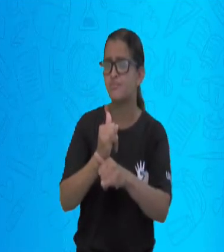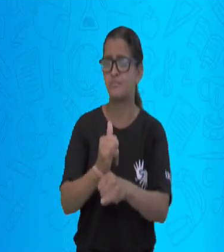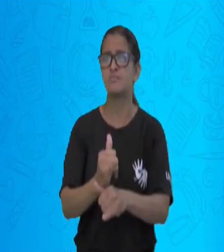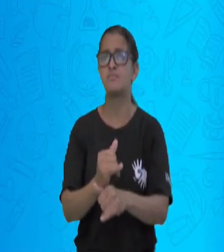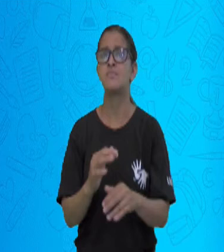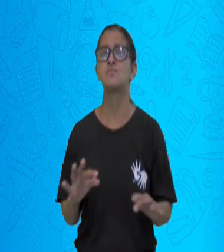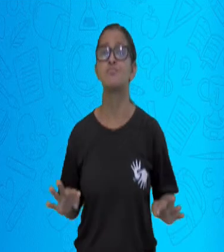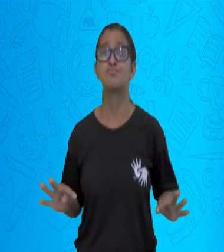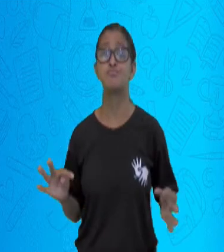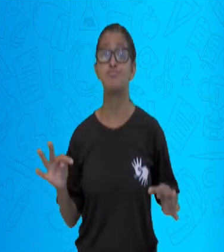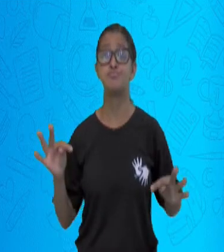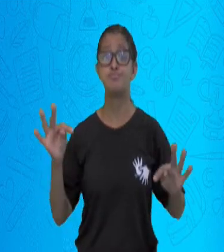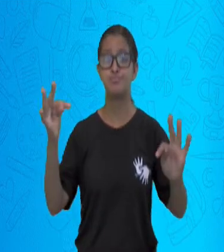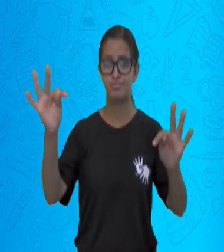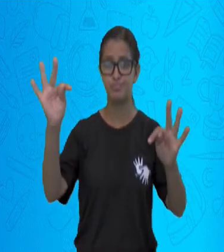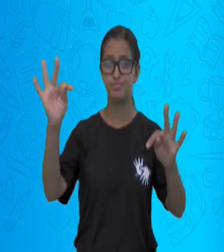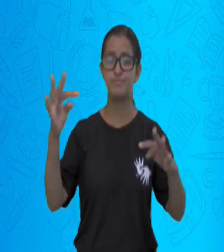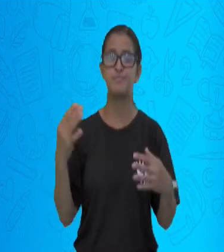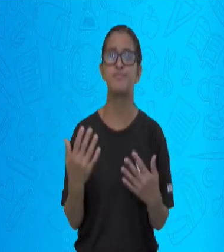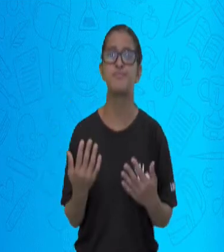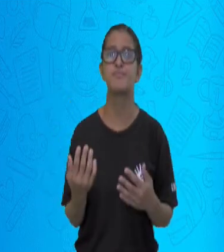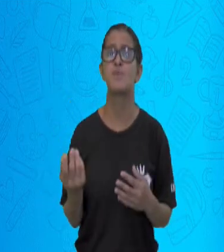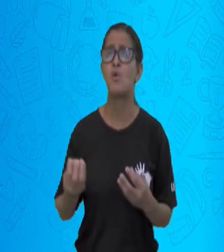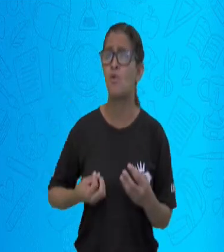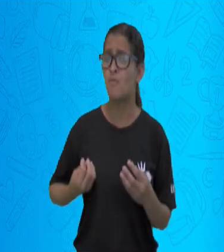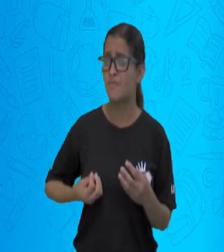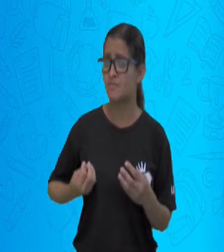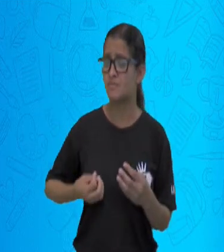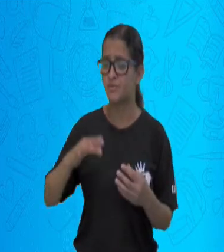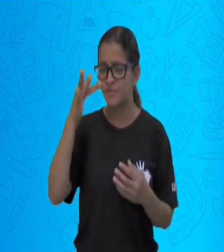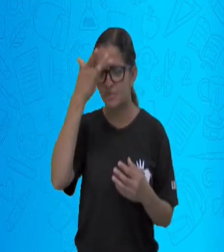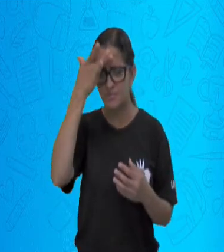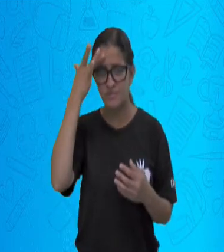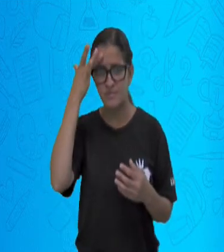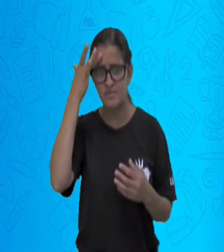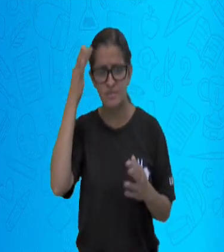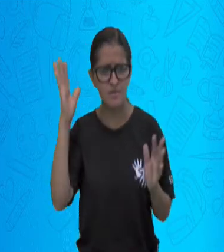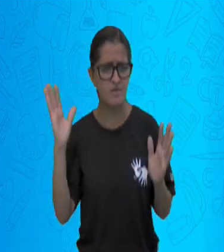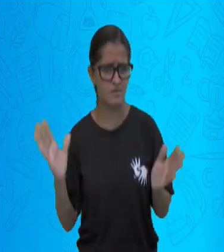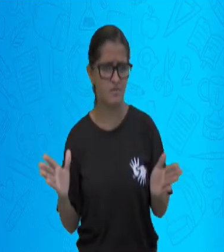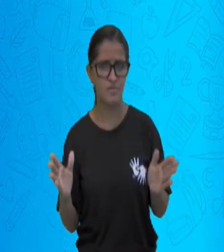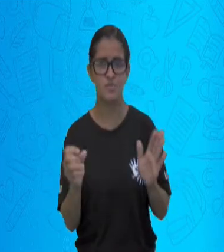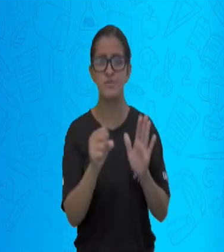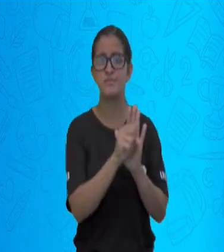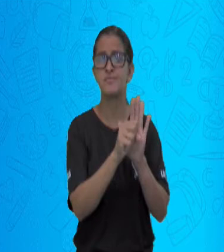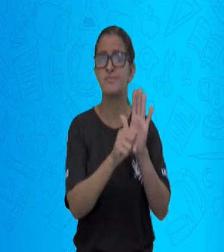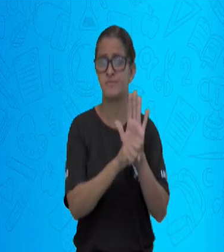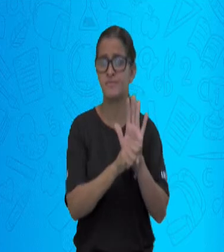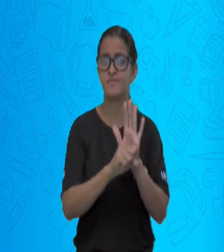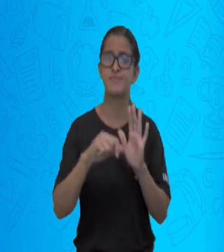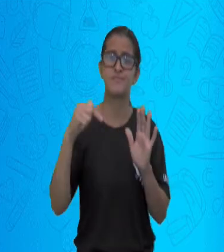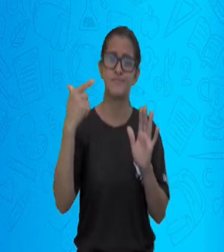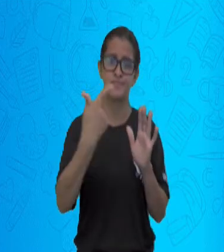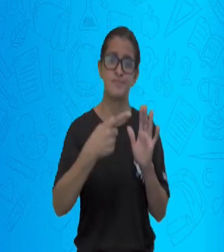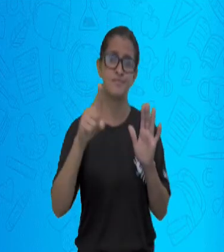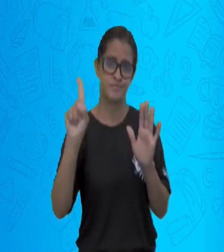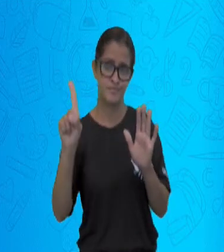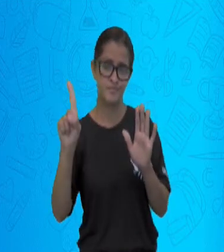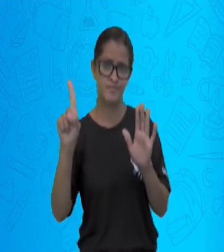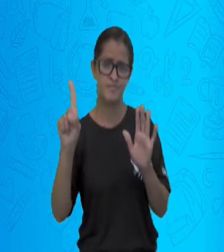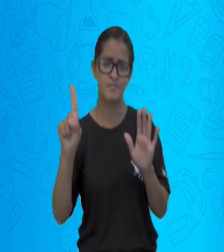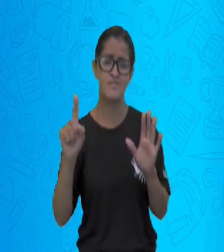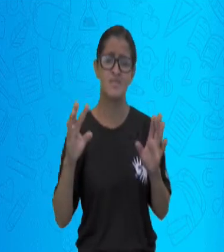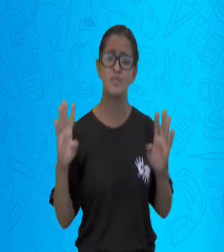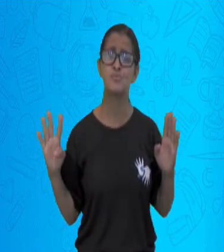ela representa muito bem como a gente vive hoje, né, no século XXI. São pessoas aqui, né, e